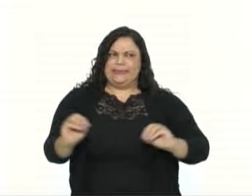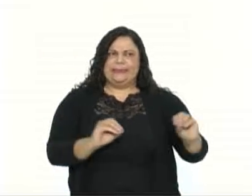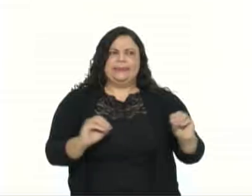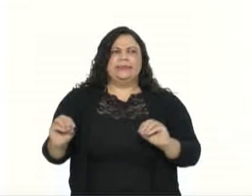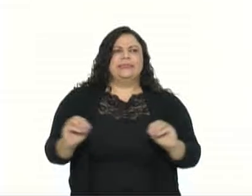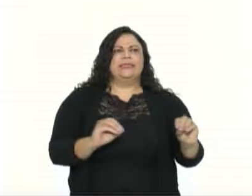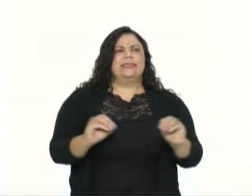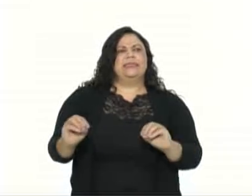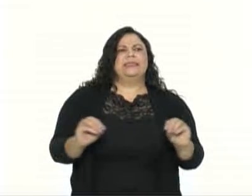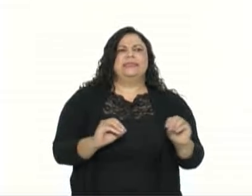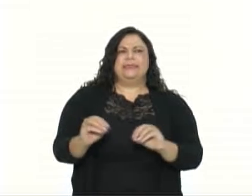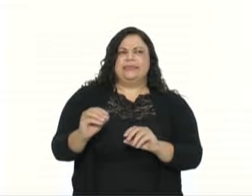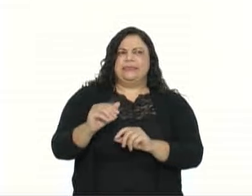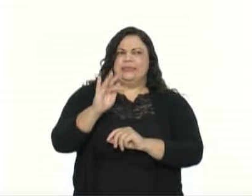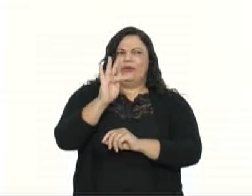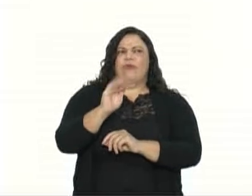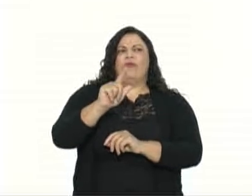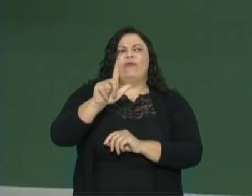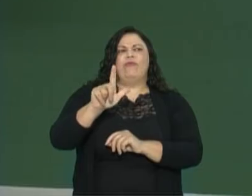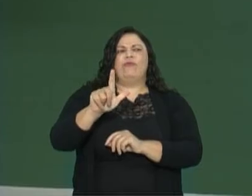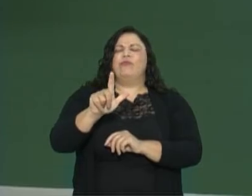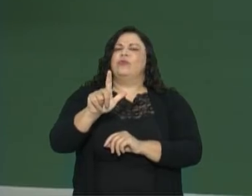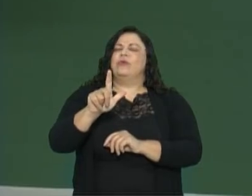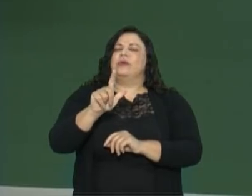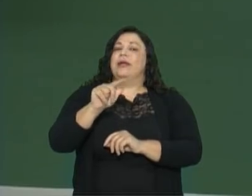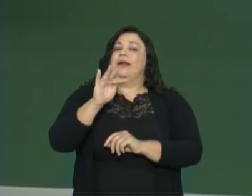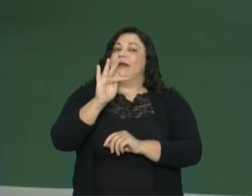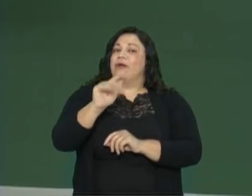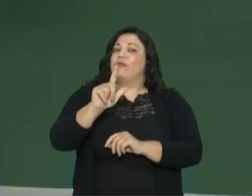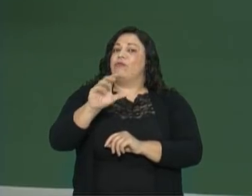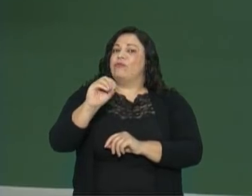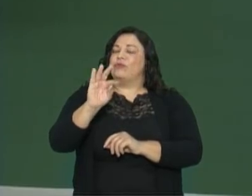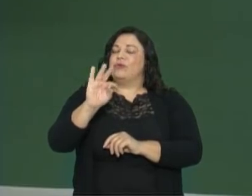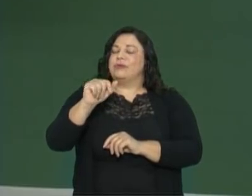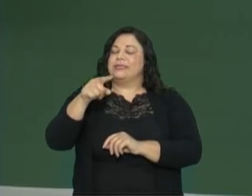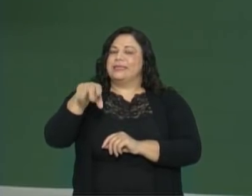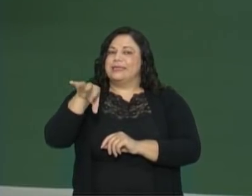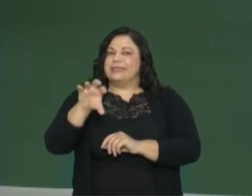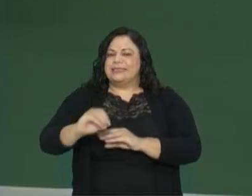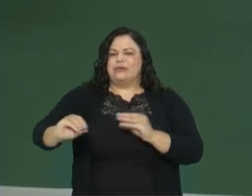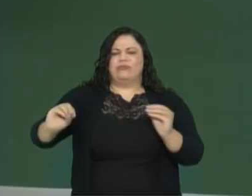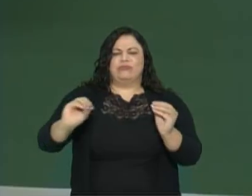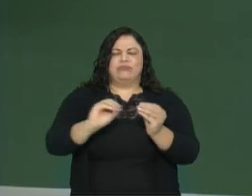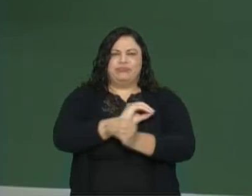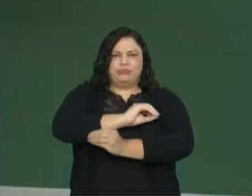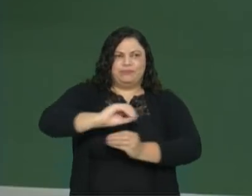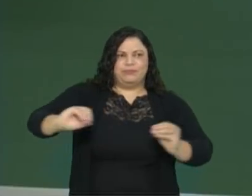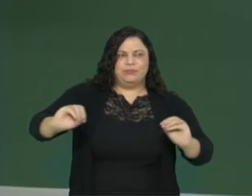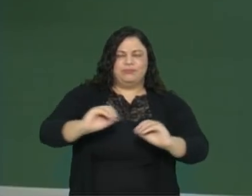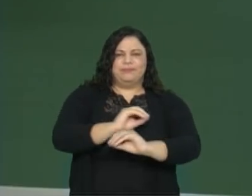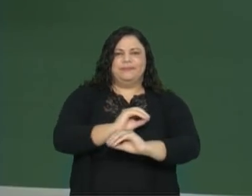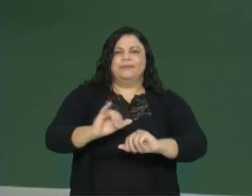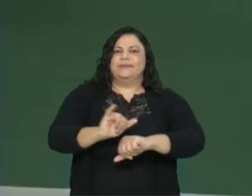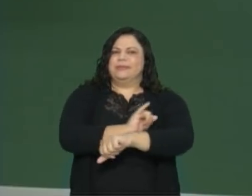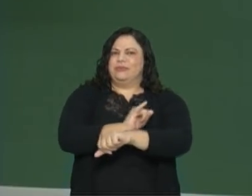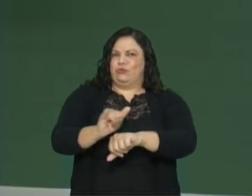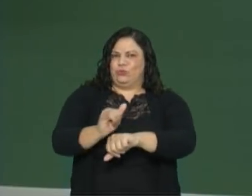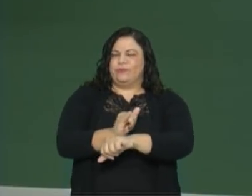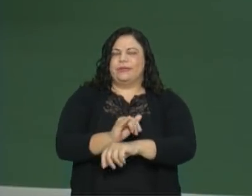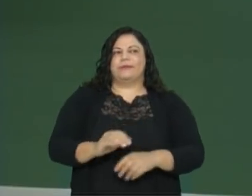que retiram elementos indesejados. Eu quero só o nióbio, estou só em 50%. Mais etapas.